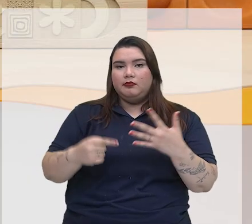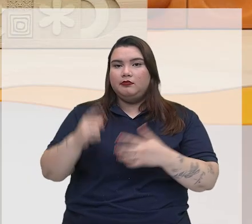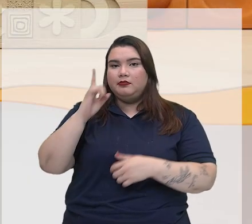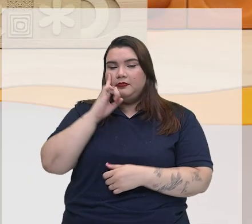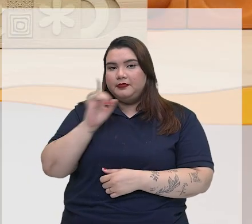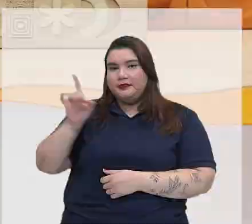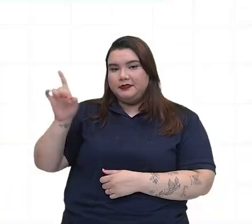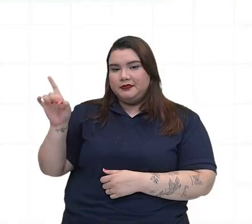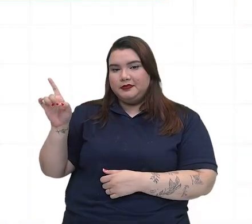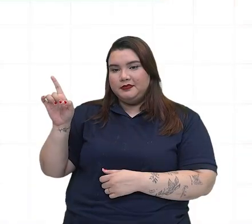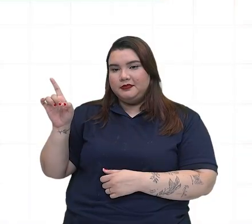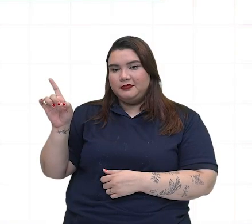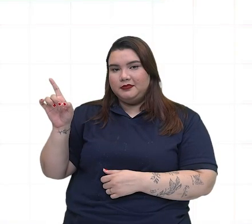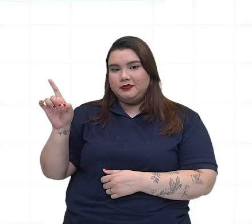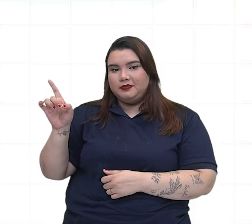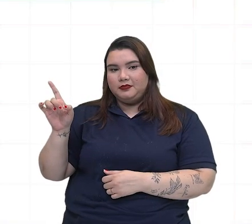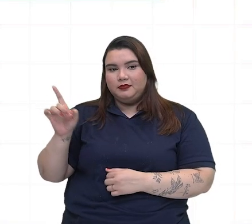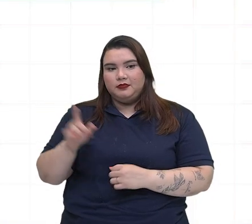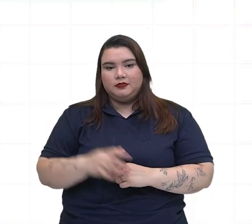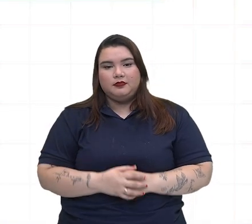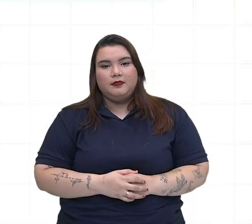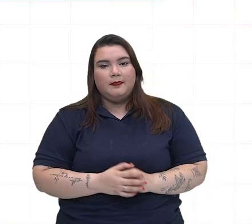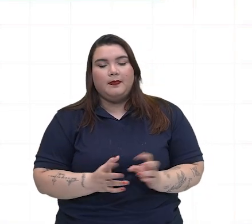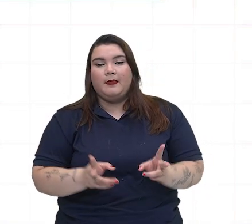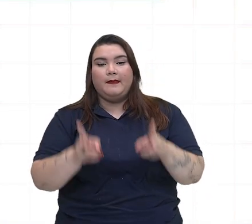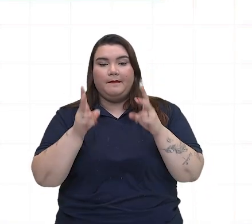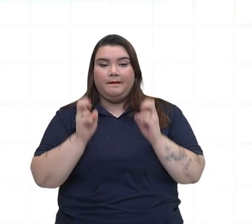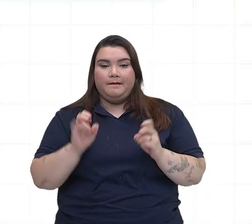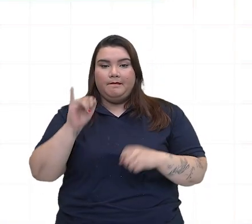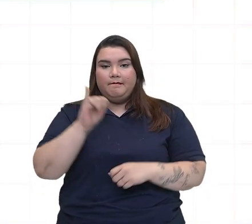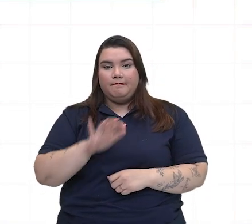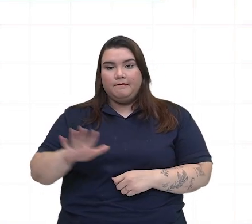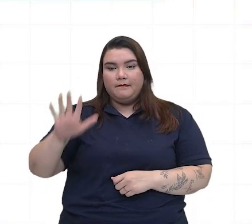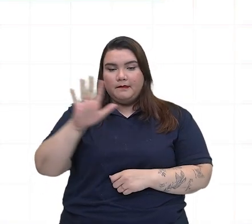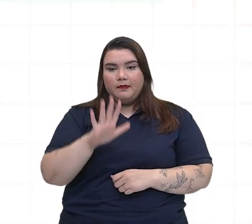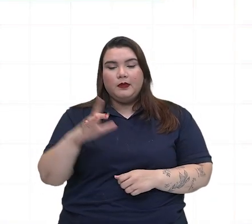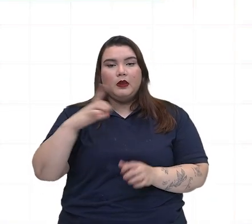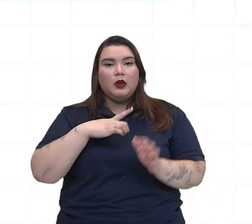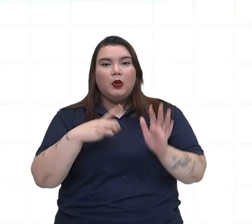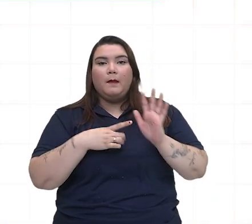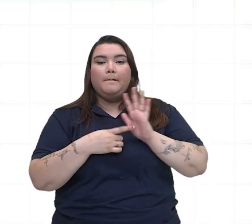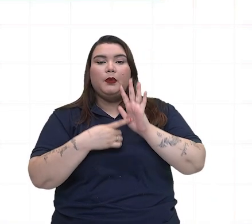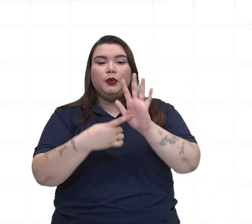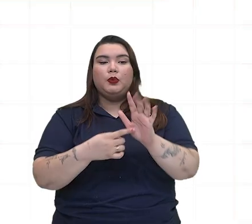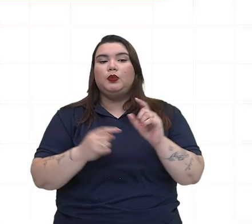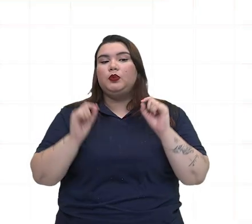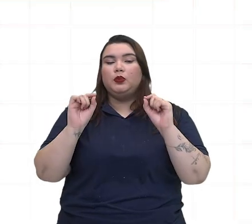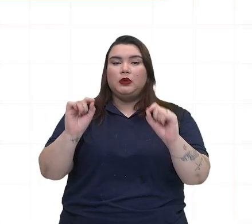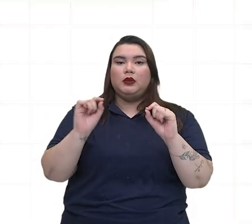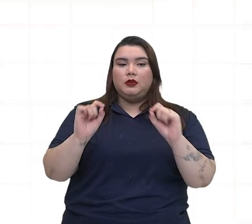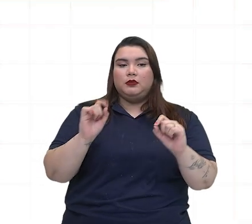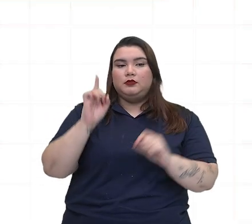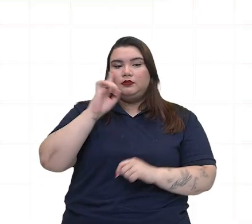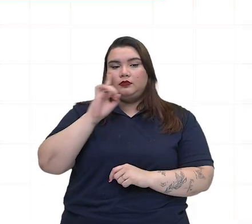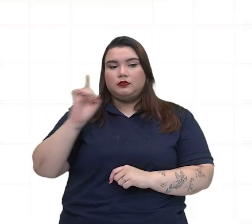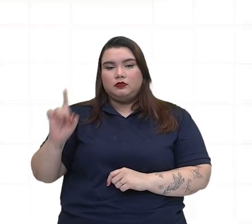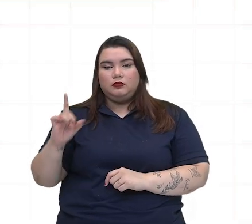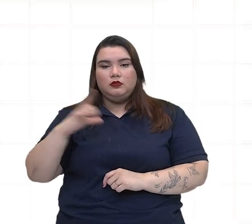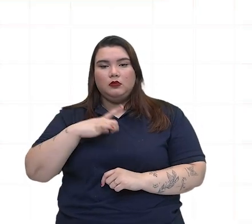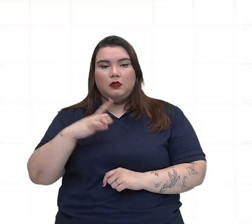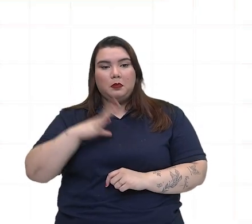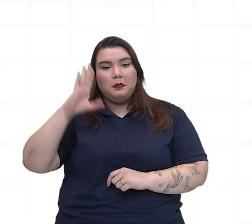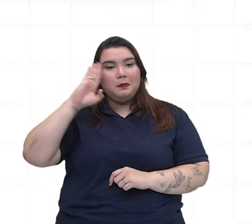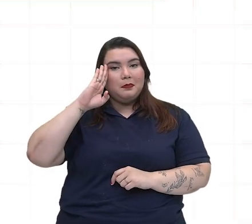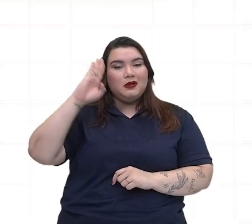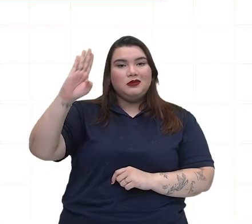pontos de orientação. Verifiquem na tela de vocês que nós temos como